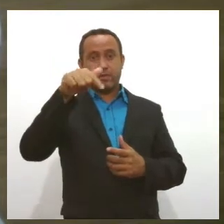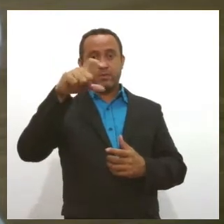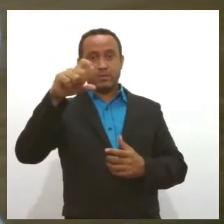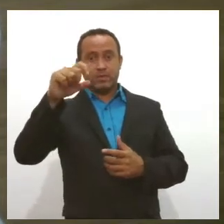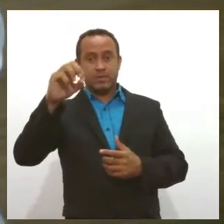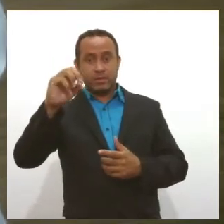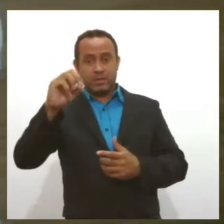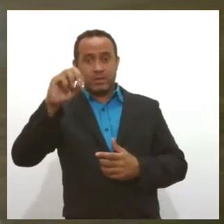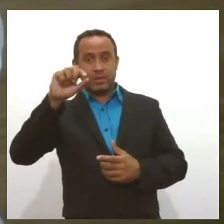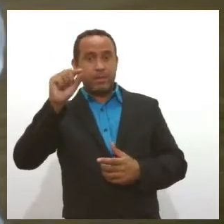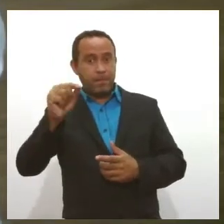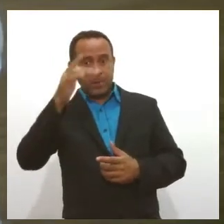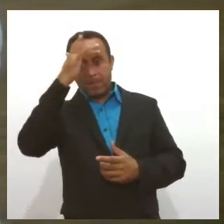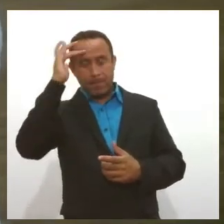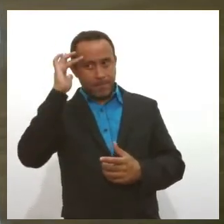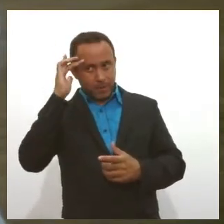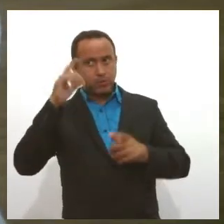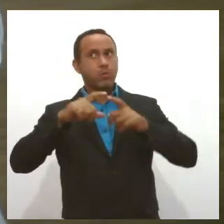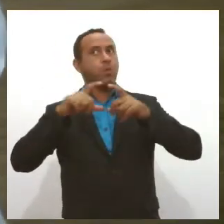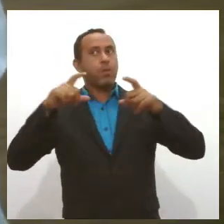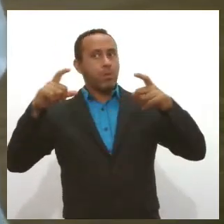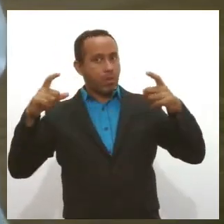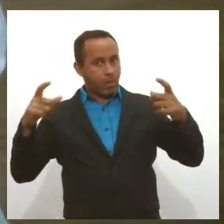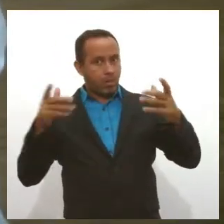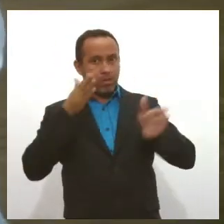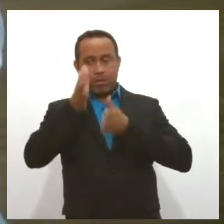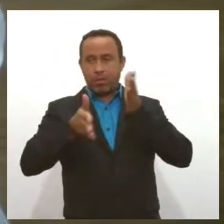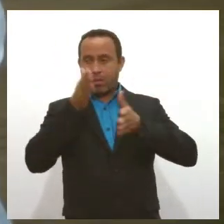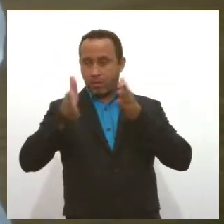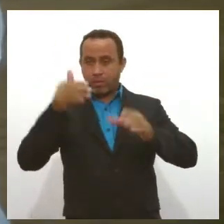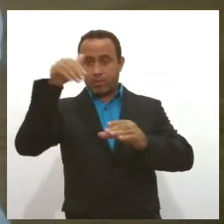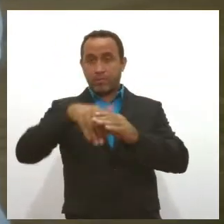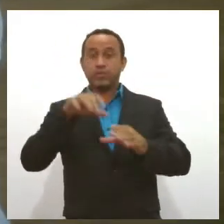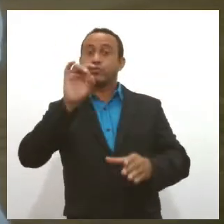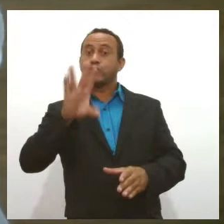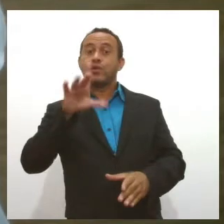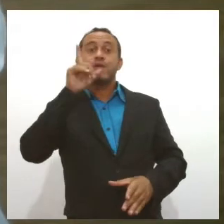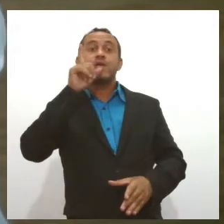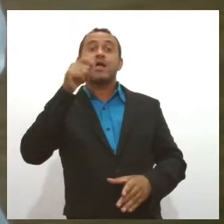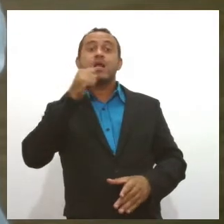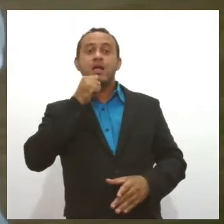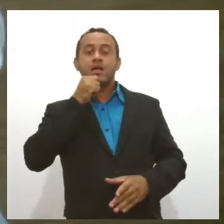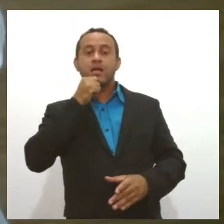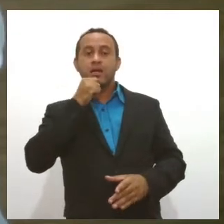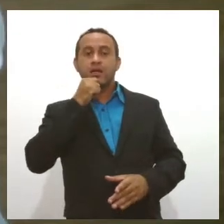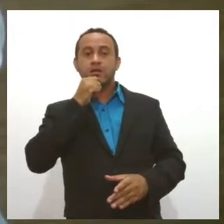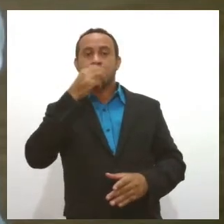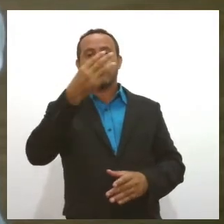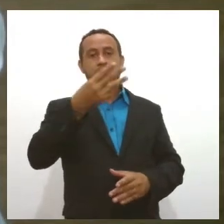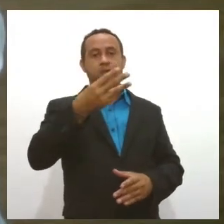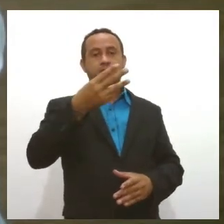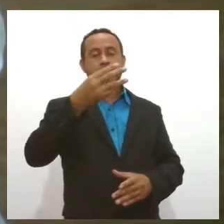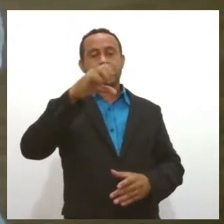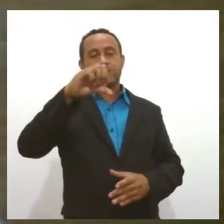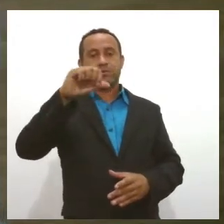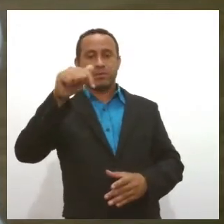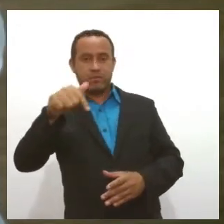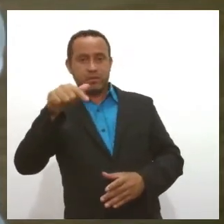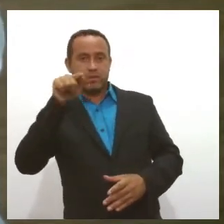pessoas, Valquíria. Então, um acréscimo bem grande, né? Somente em Aracaju, o eleitorado saiu de 397 mil eleitores